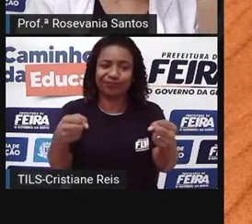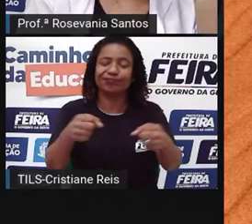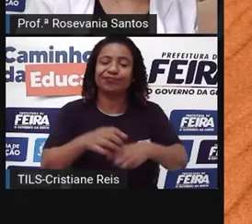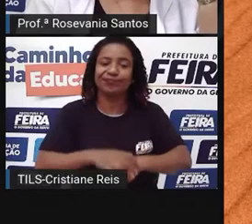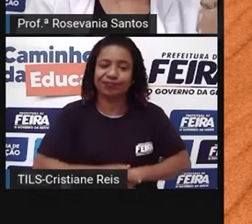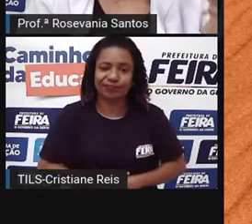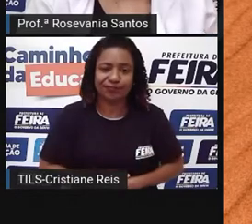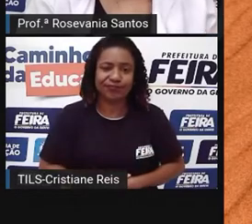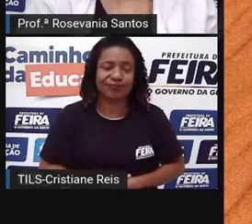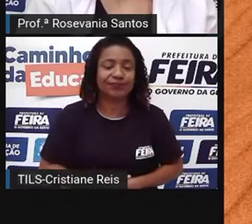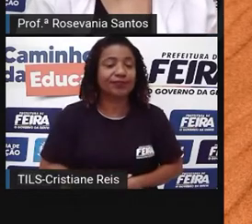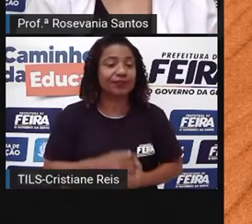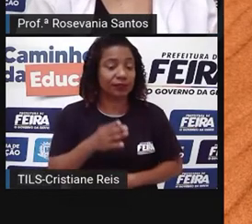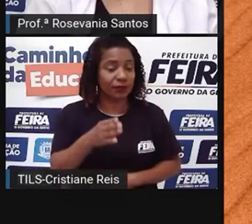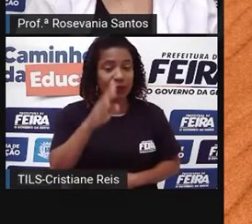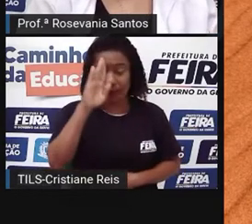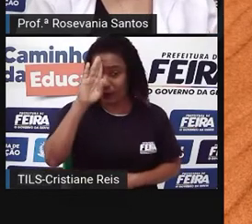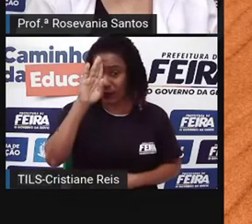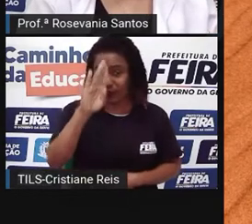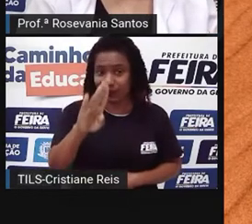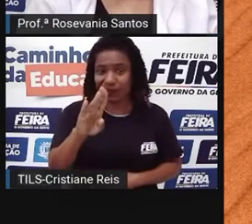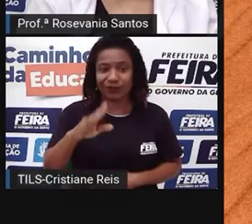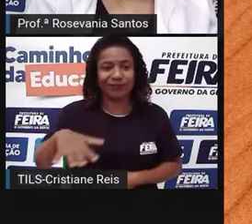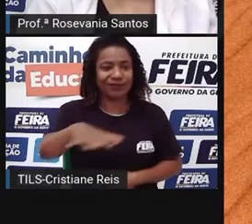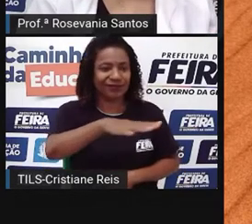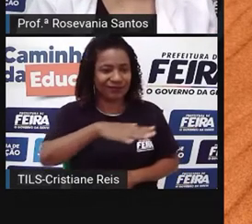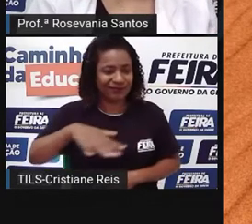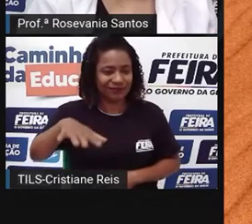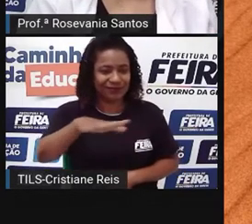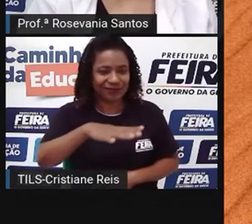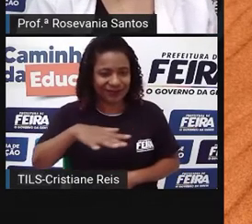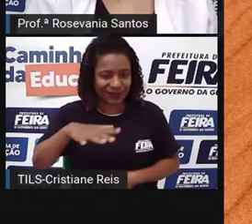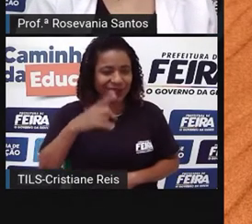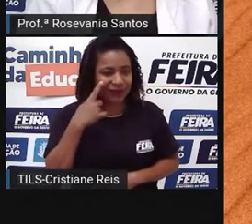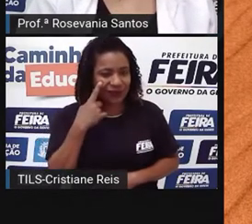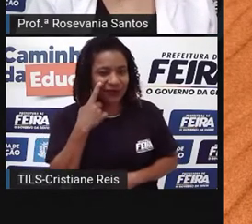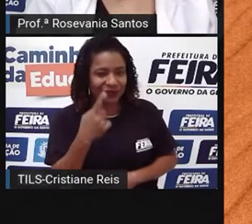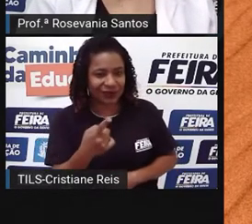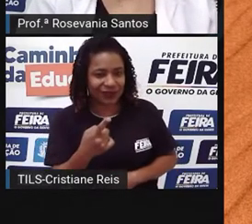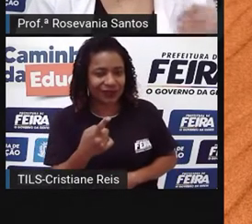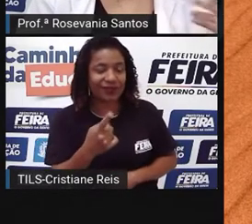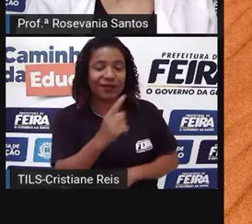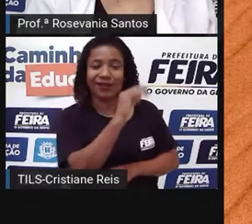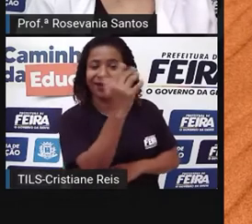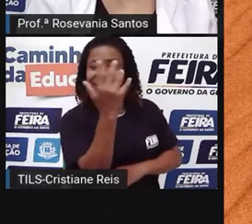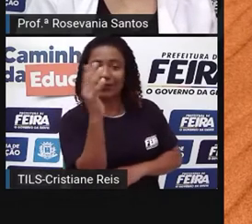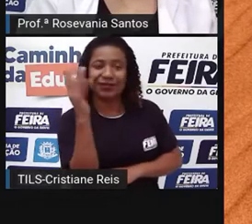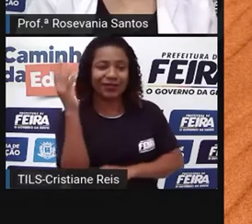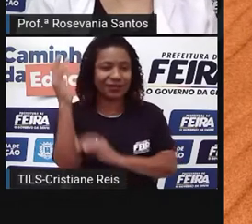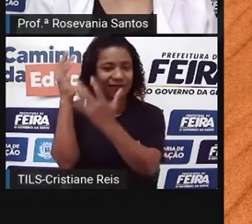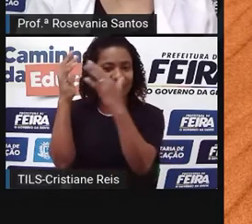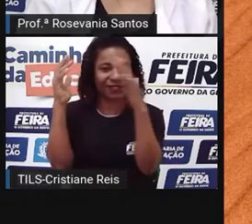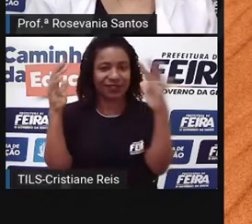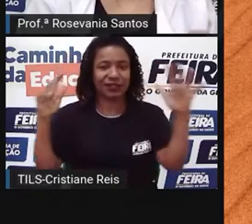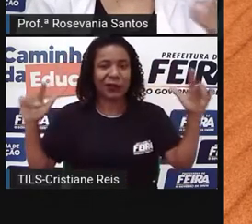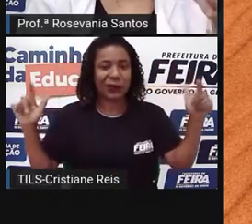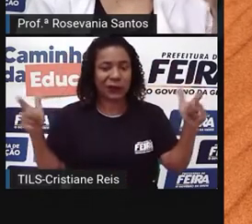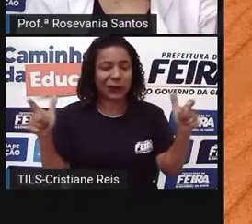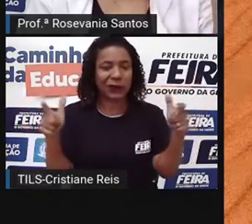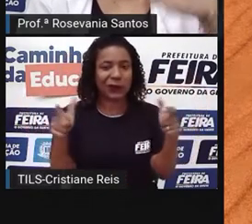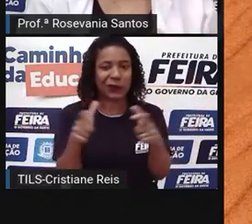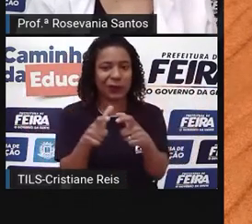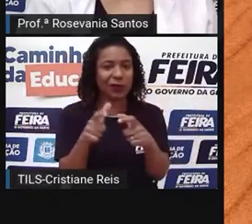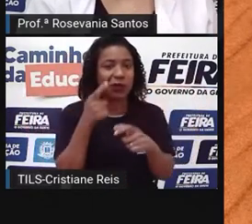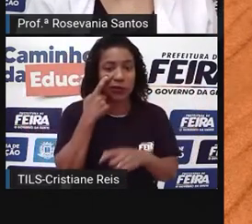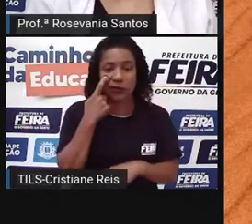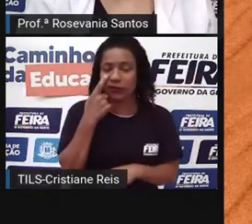principalmente essa parte aqui do semiárido, a gente já vai observando, ó, tá vendo? Que a vegetação, ela caiu bastante de